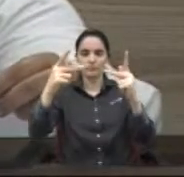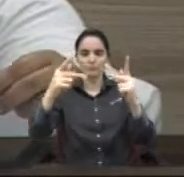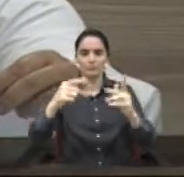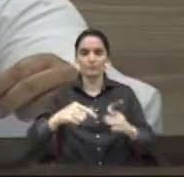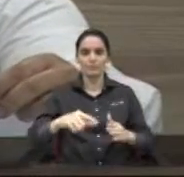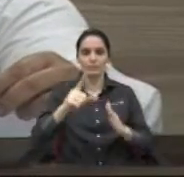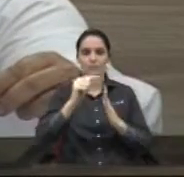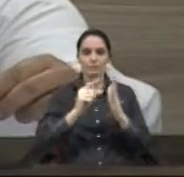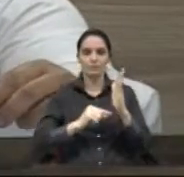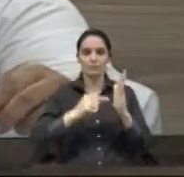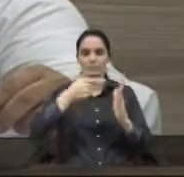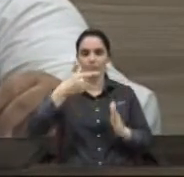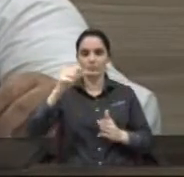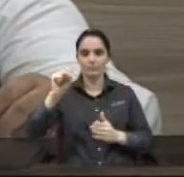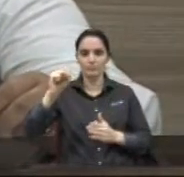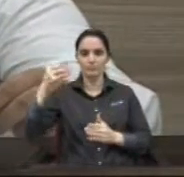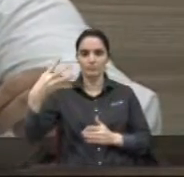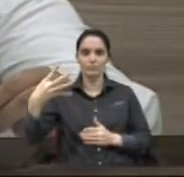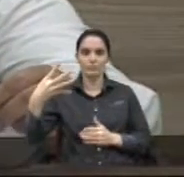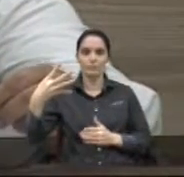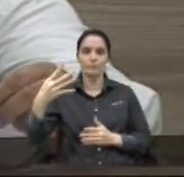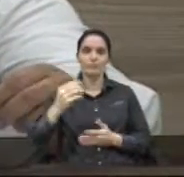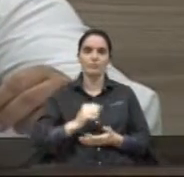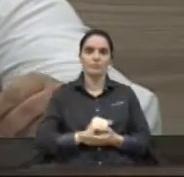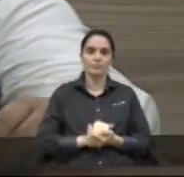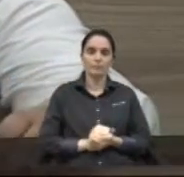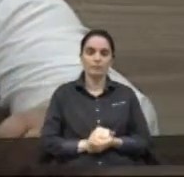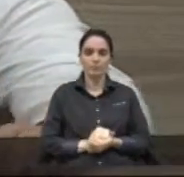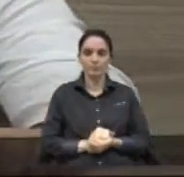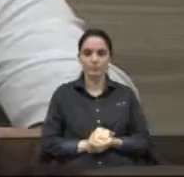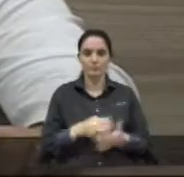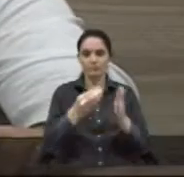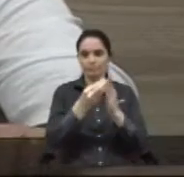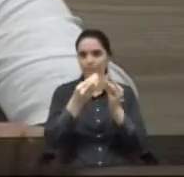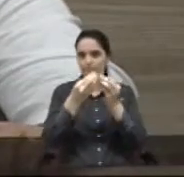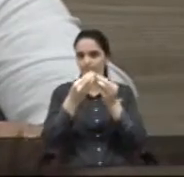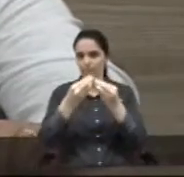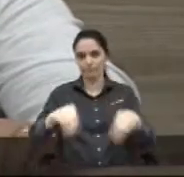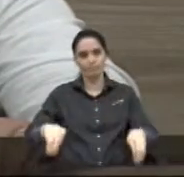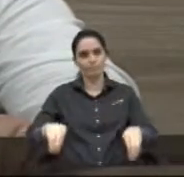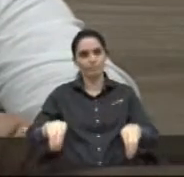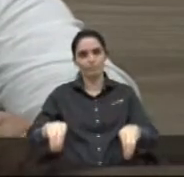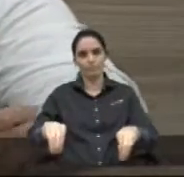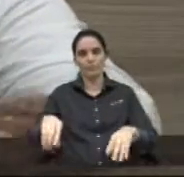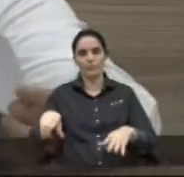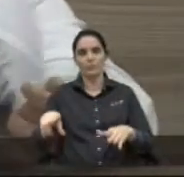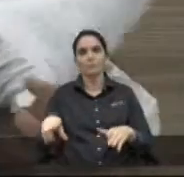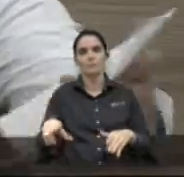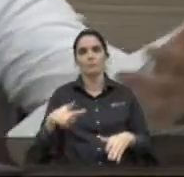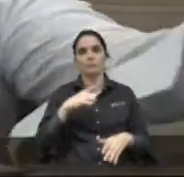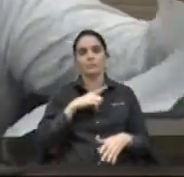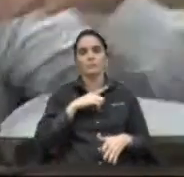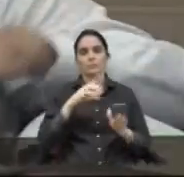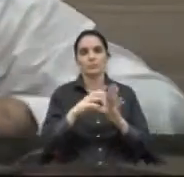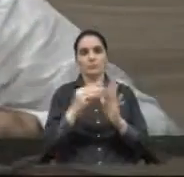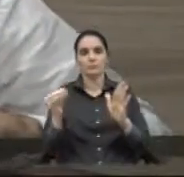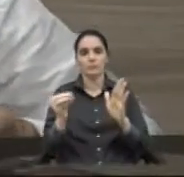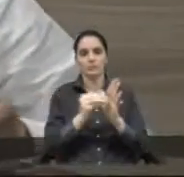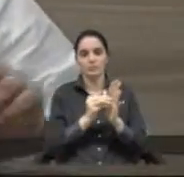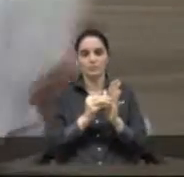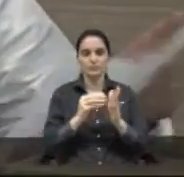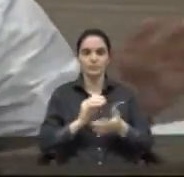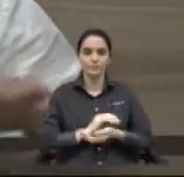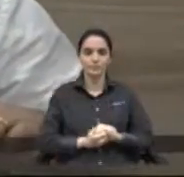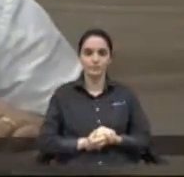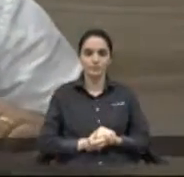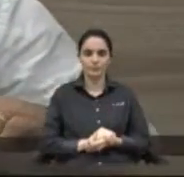respectivos parágrafos. O item está prejudicado por apresentação de